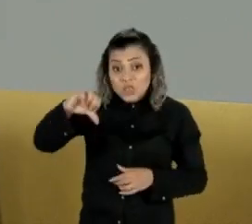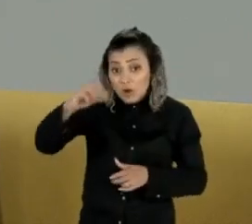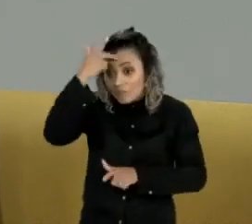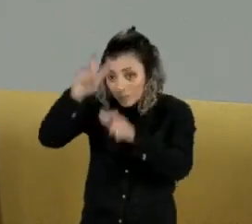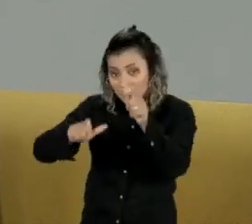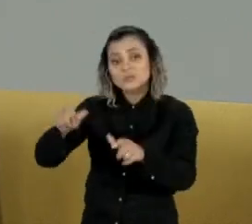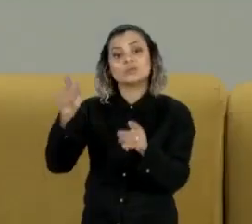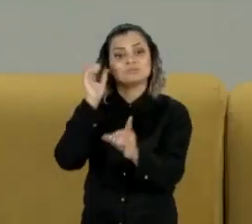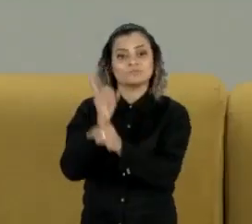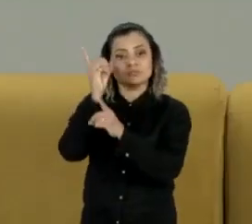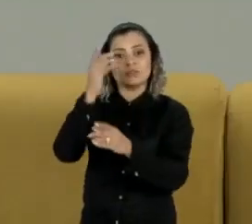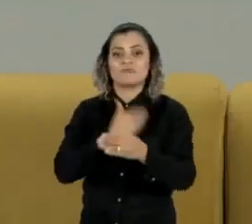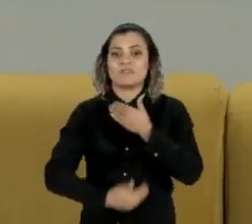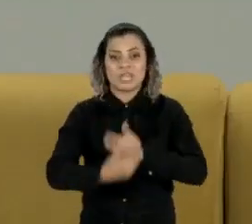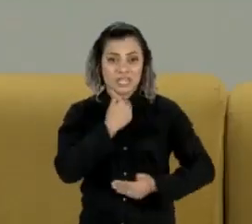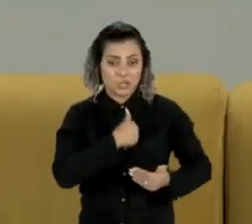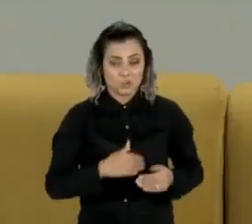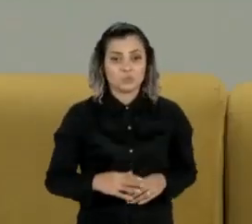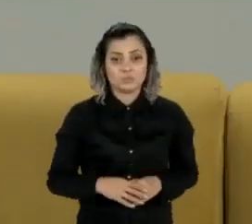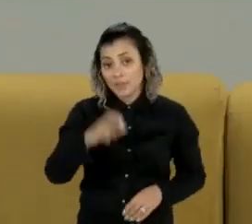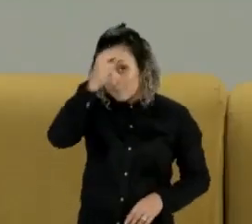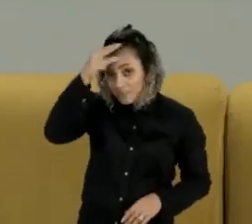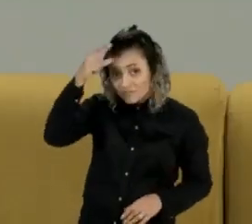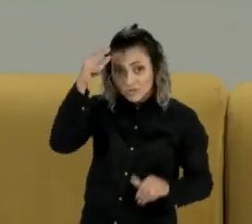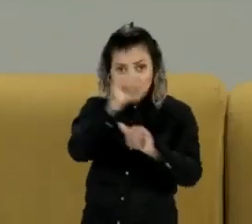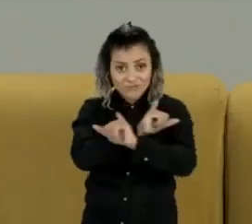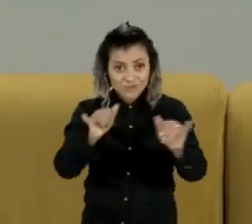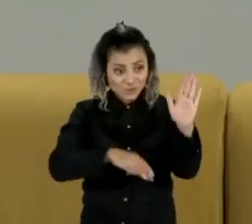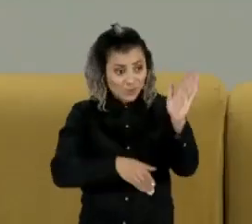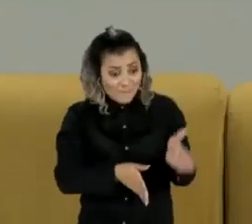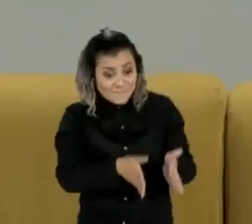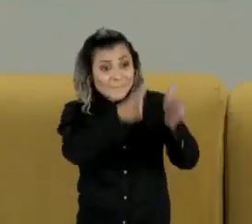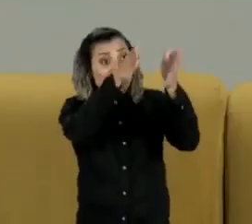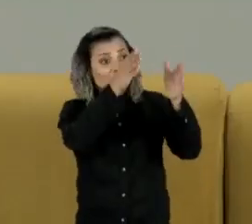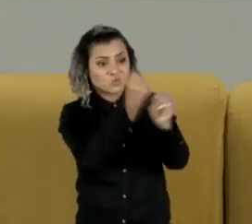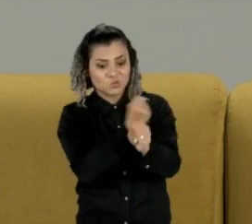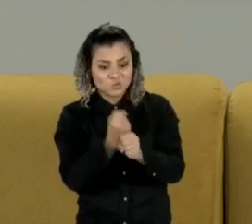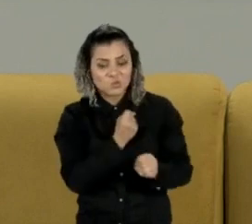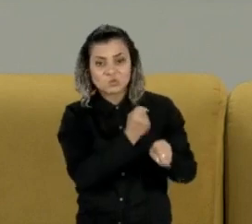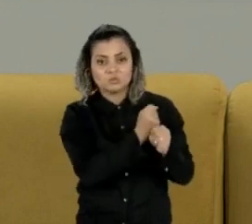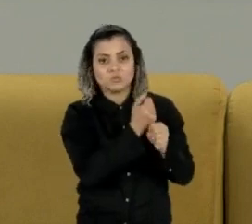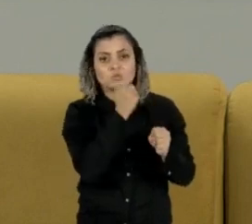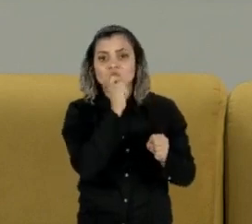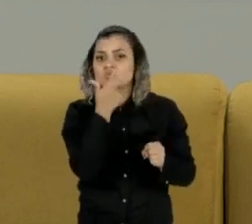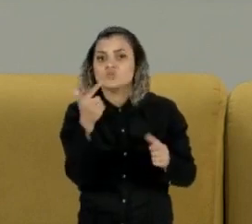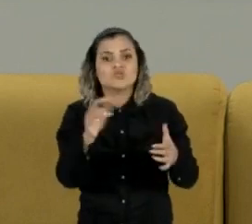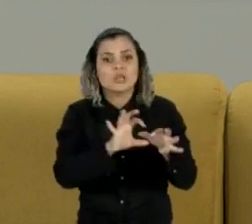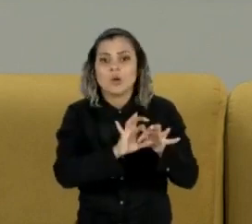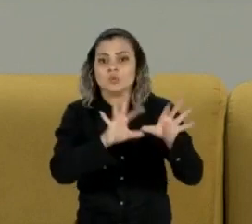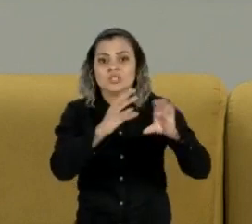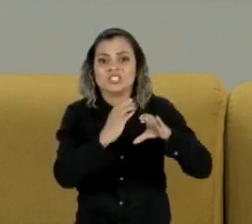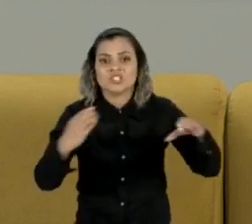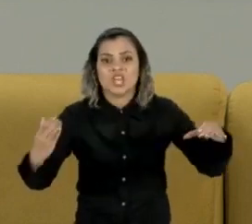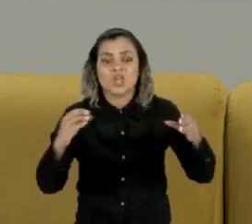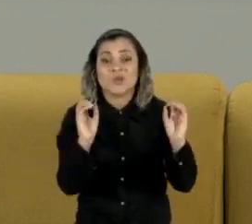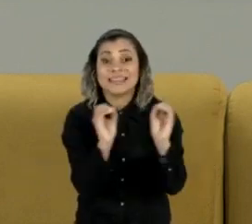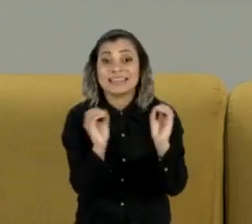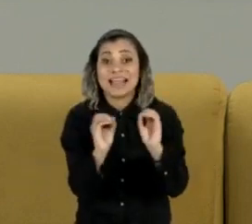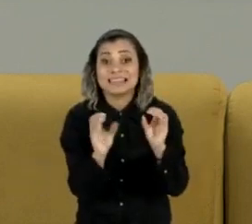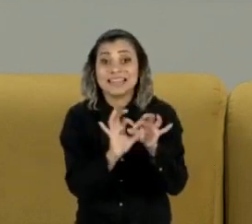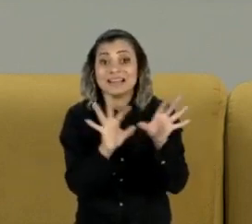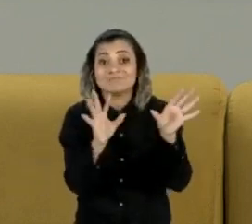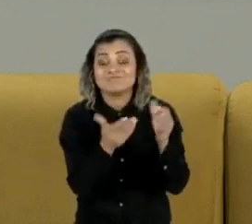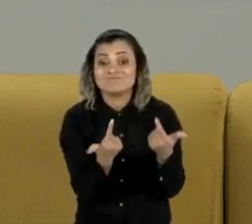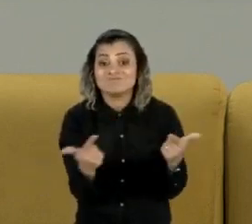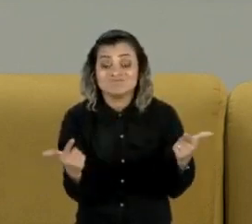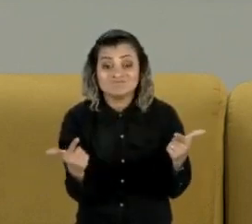ficaram feridas. A prefeitura diz que o prédio foi construído sem autorização oficial. As buscas nos